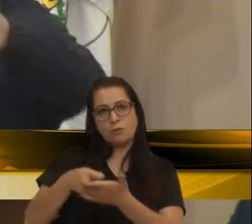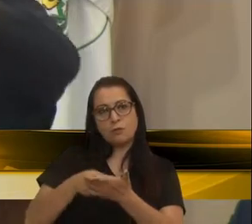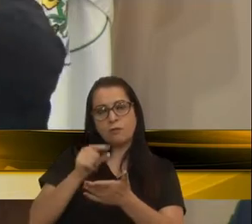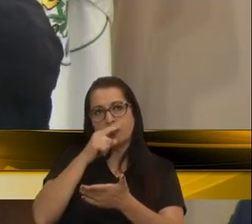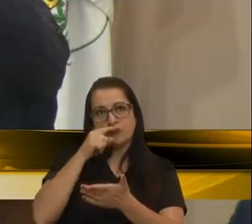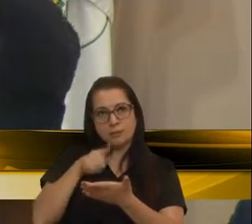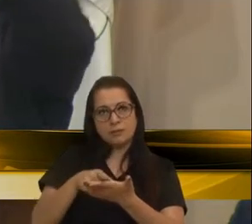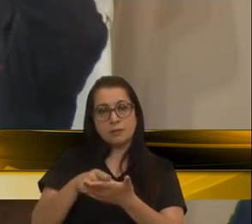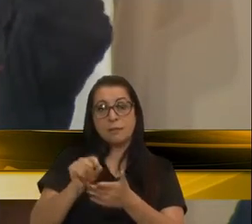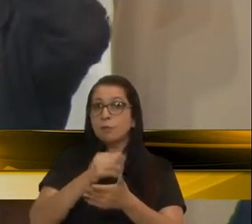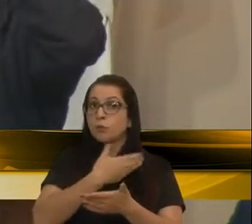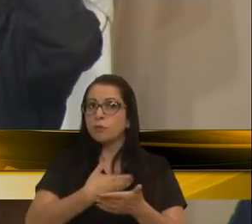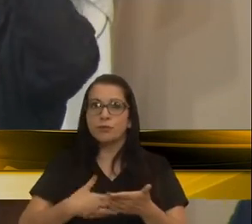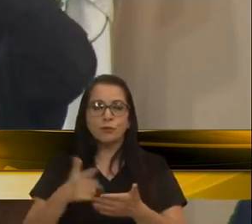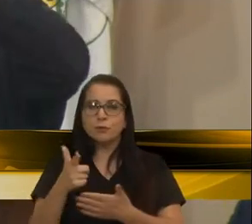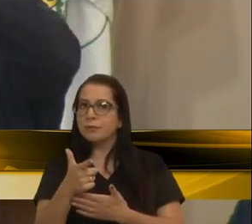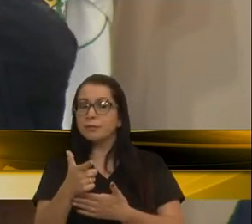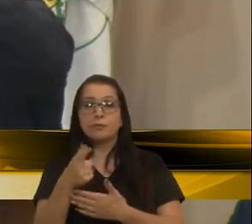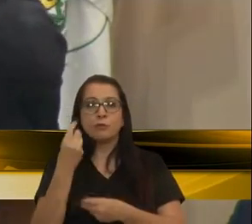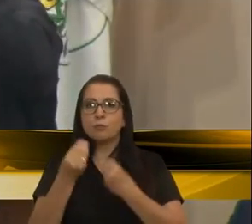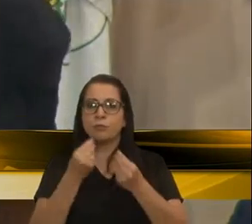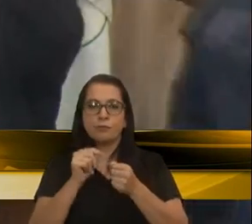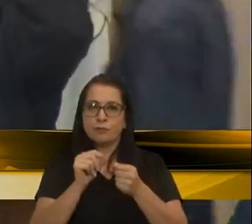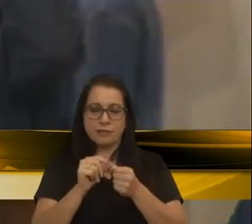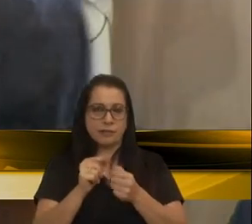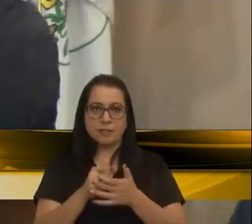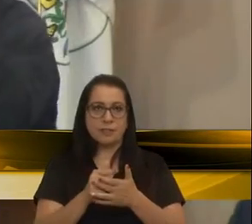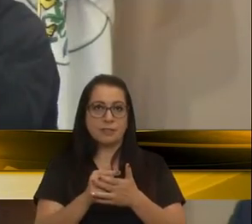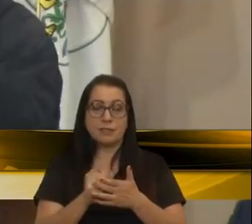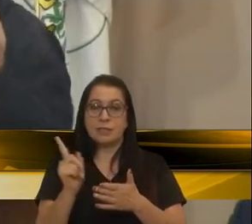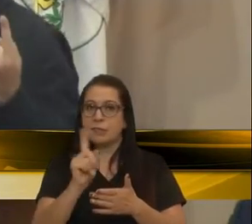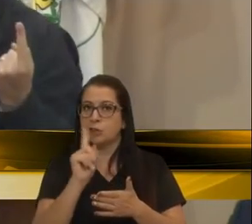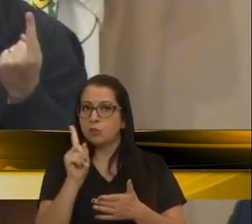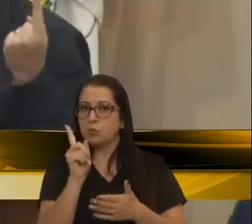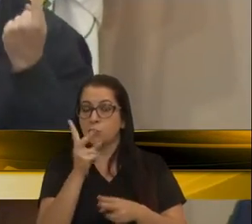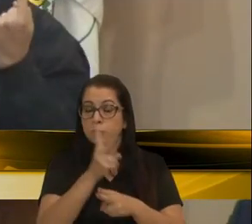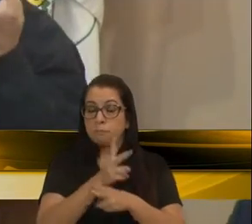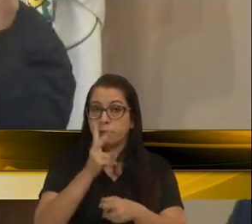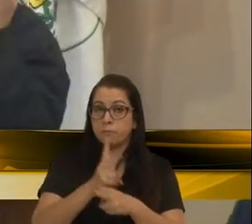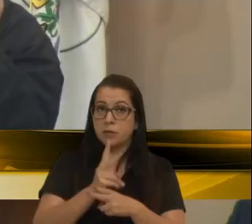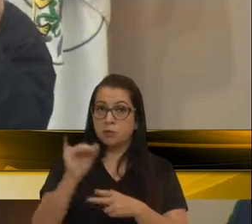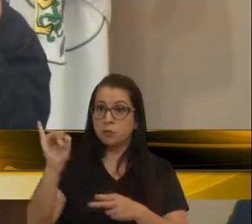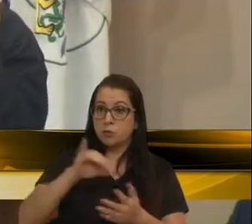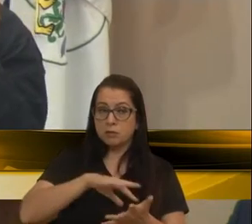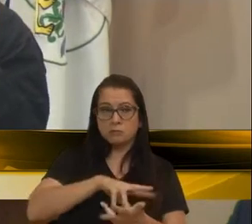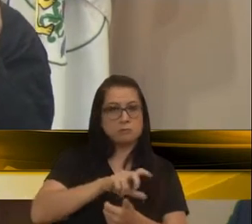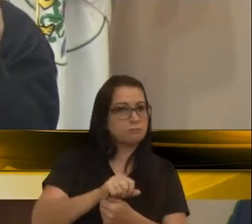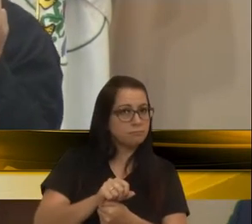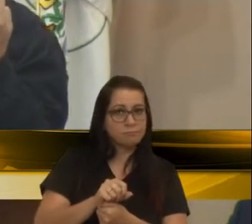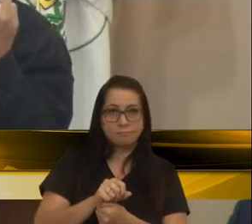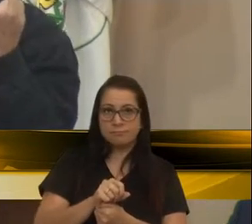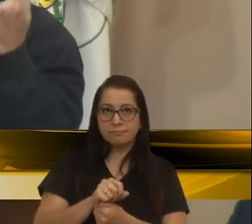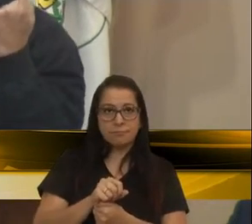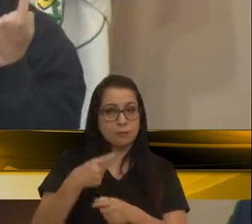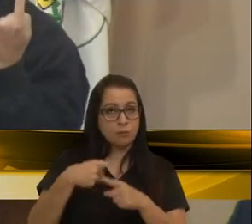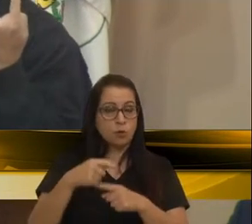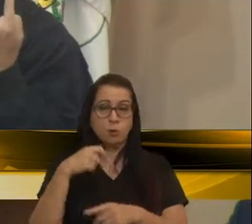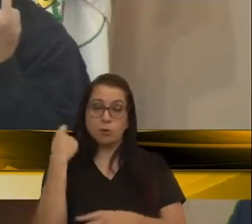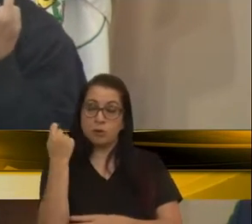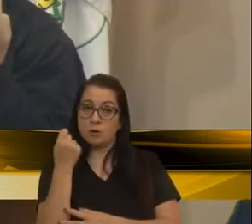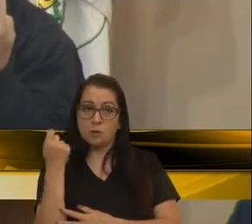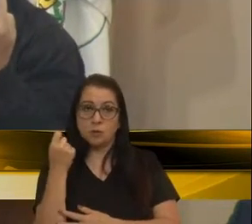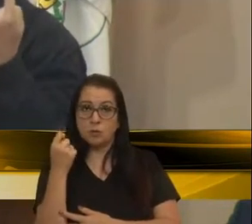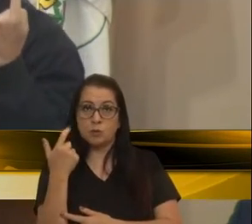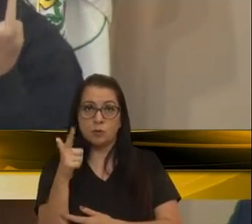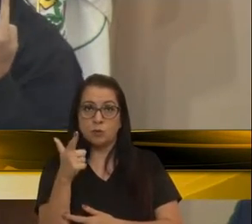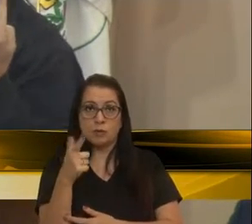Porque um governador que não teve condições de fazer nenhum empréstimo internacional, porque o Rio Grande do Sul